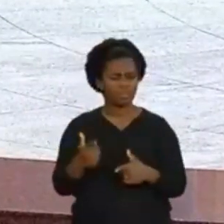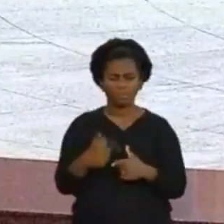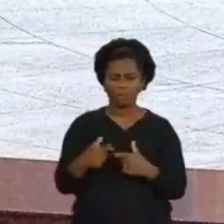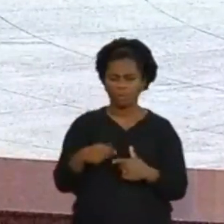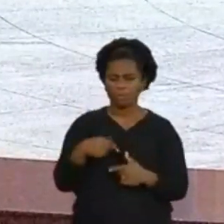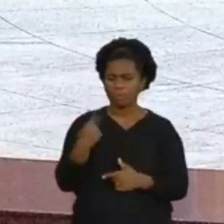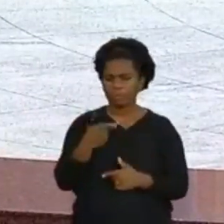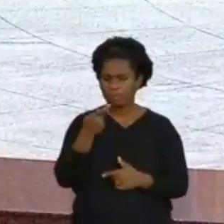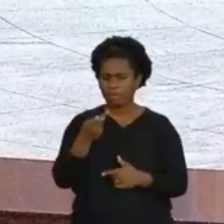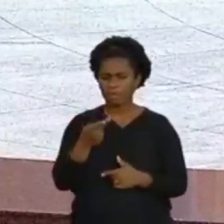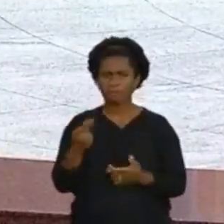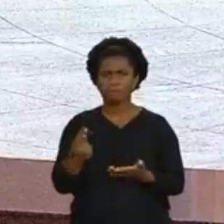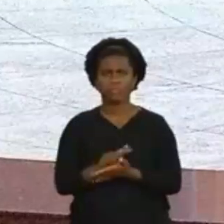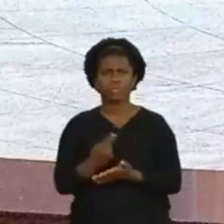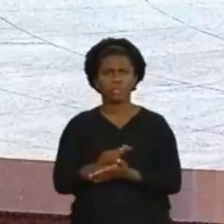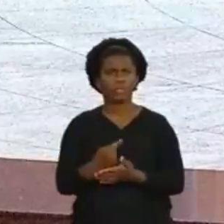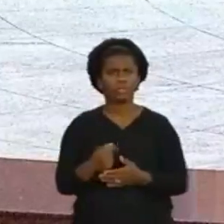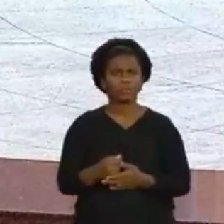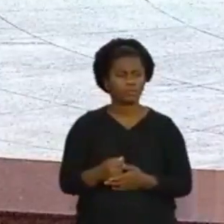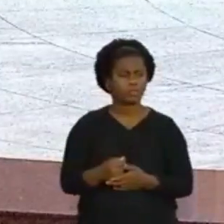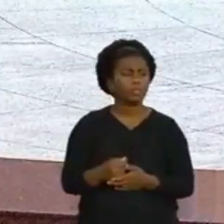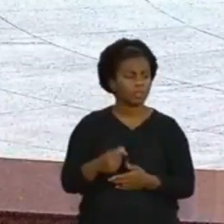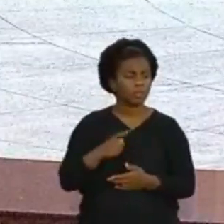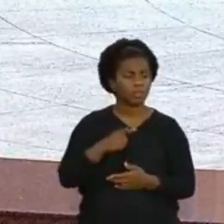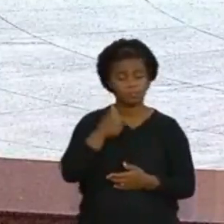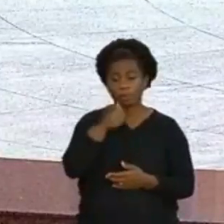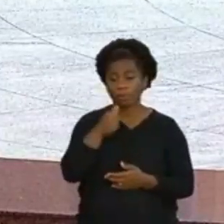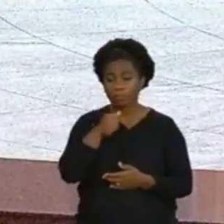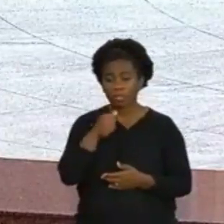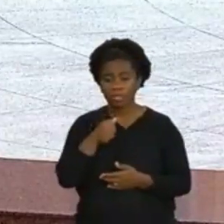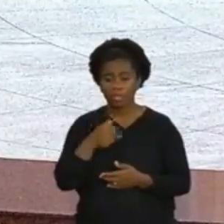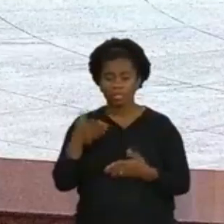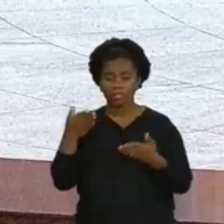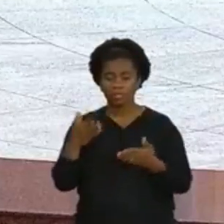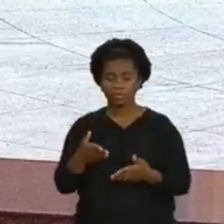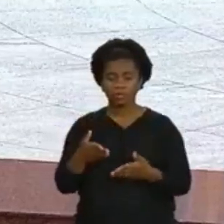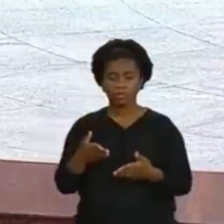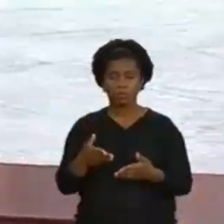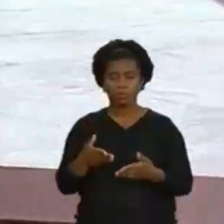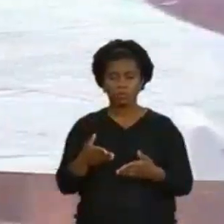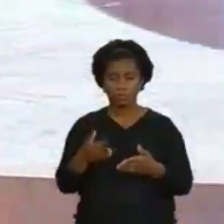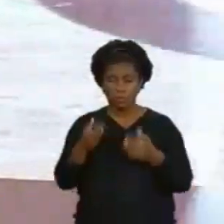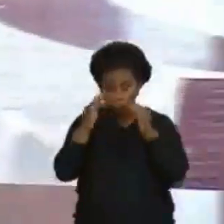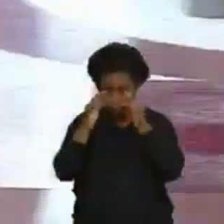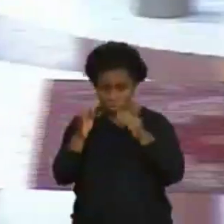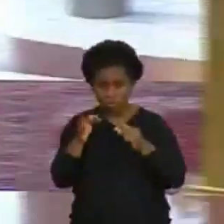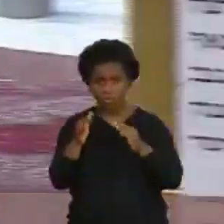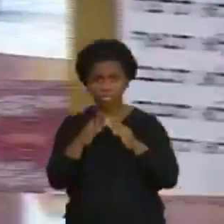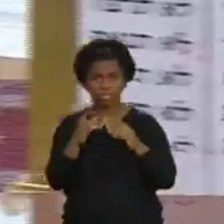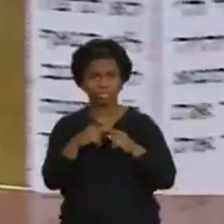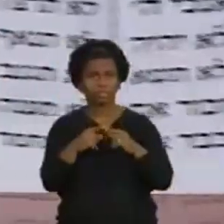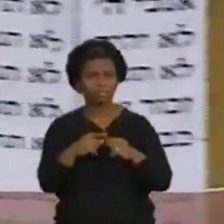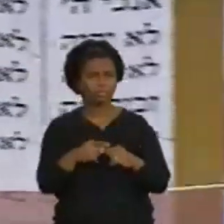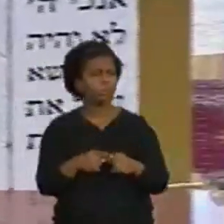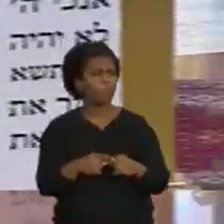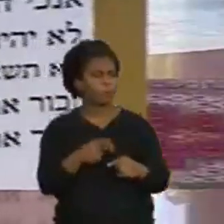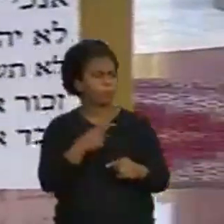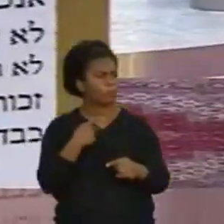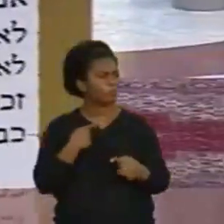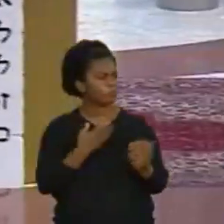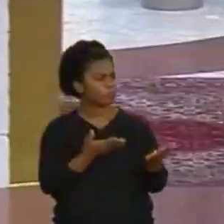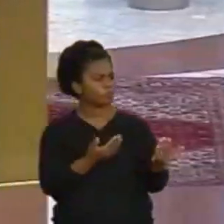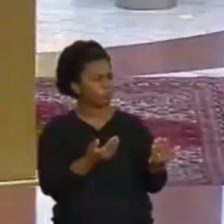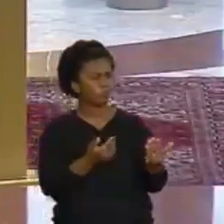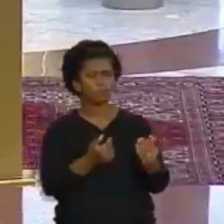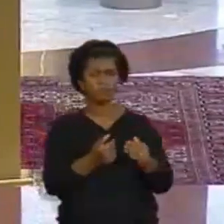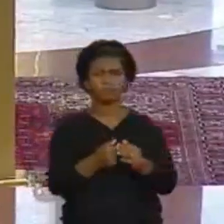igreja nossa, pastor novinho, a mulher chegou com câncer. Aí o pastor falou assim, ó, senhora, ó, toma essa